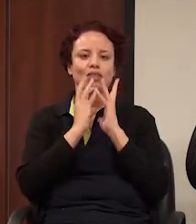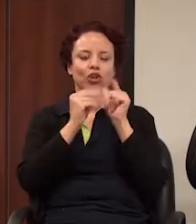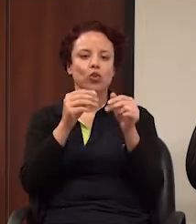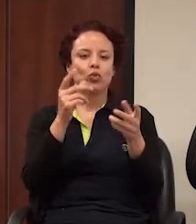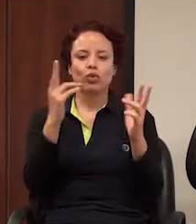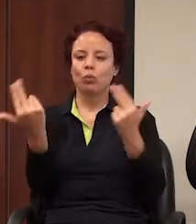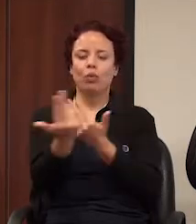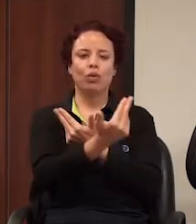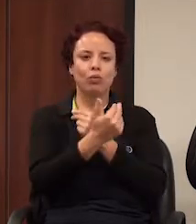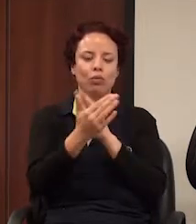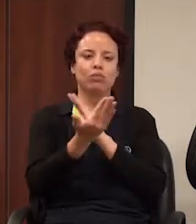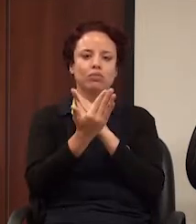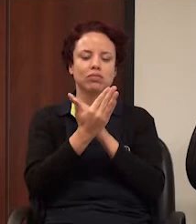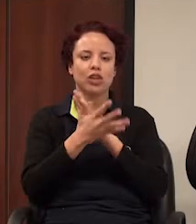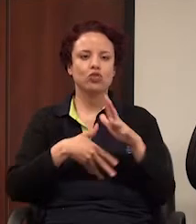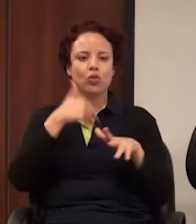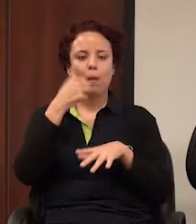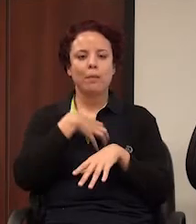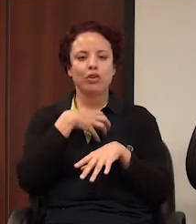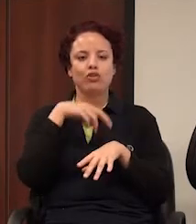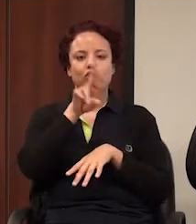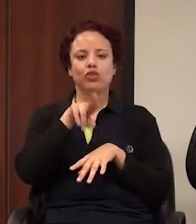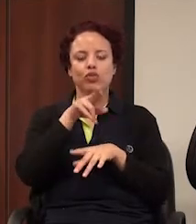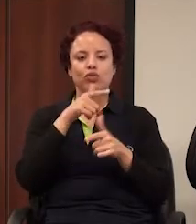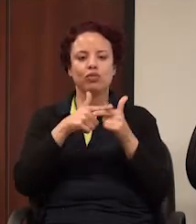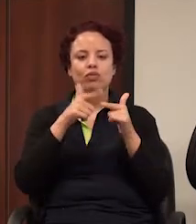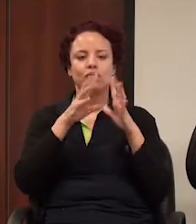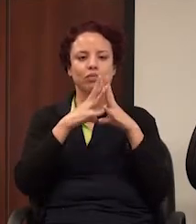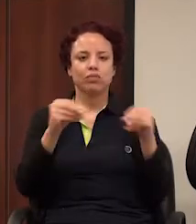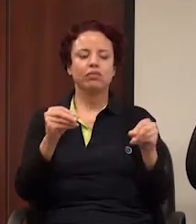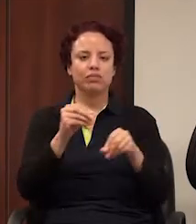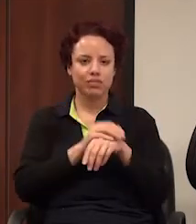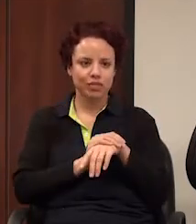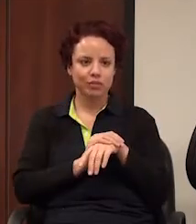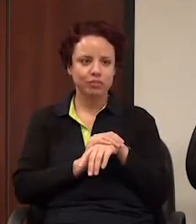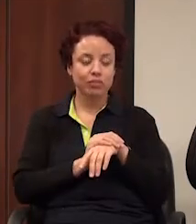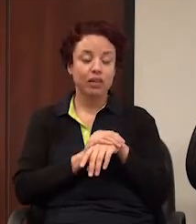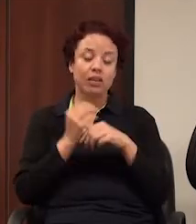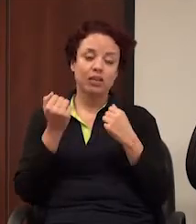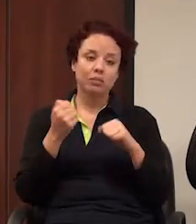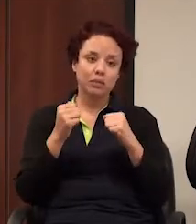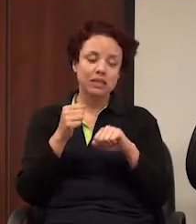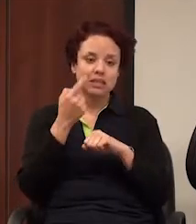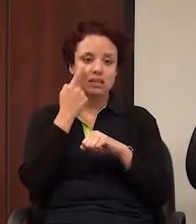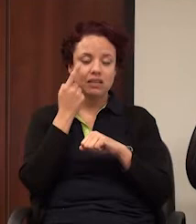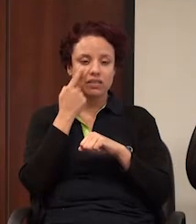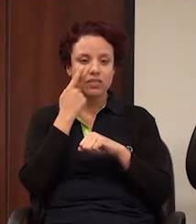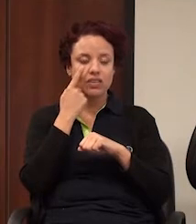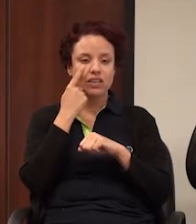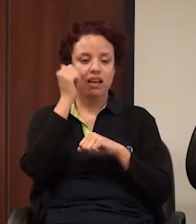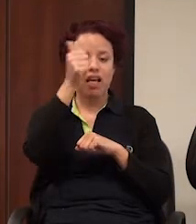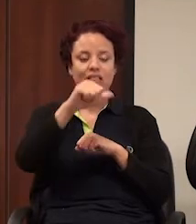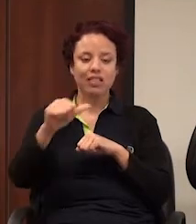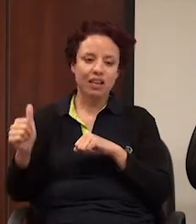melhor solução ou o que devemos usar para aquela situação em si. Né? Isso vai muito, né, de se deparar com